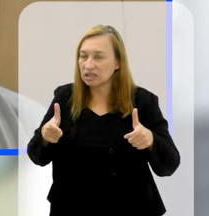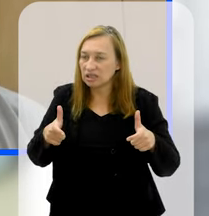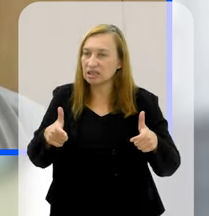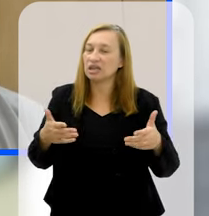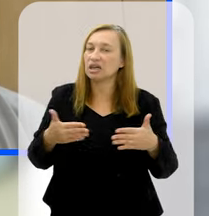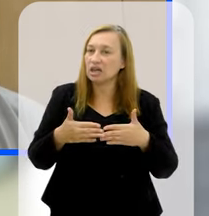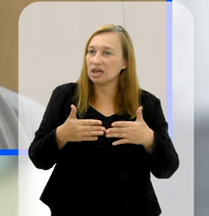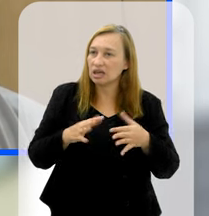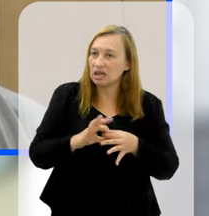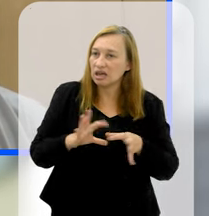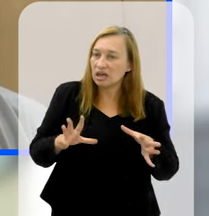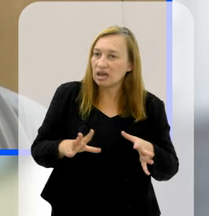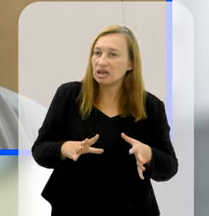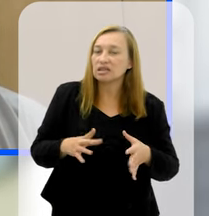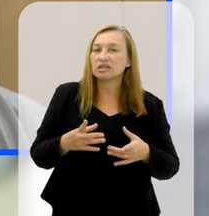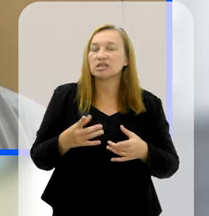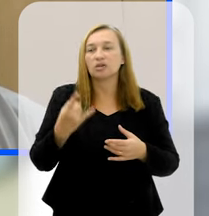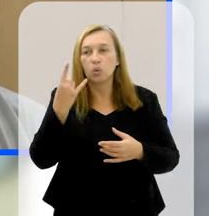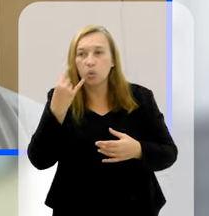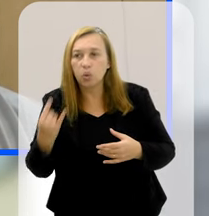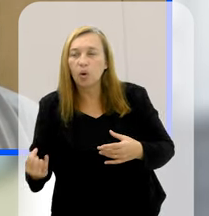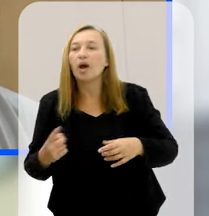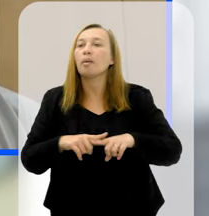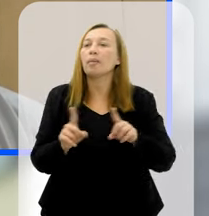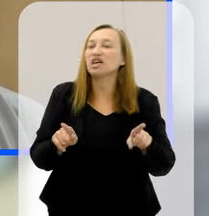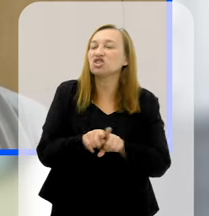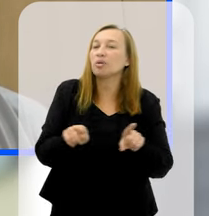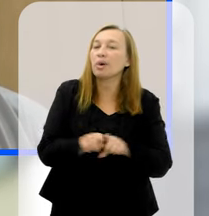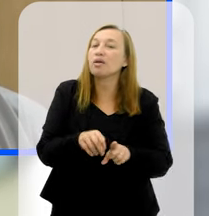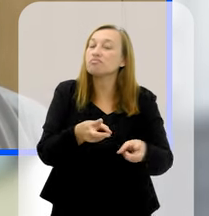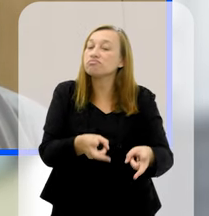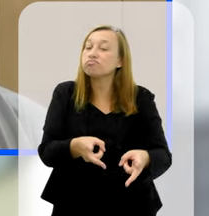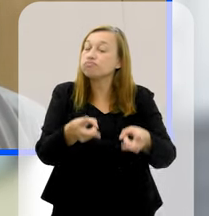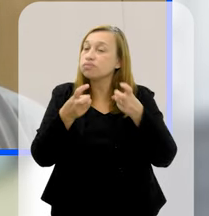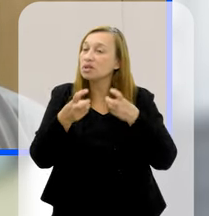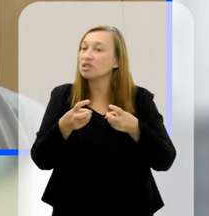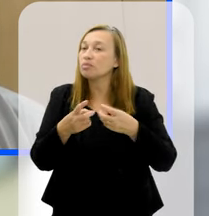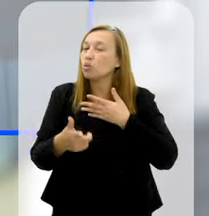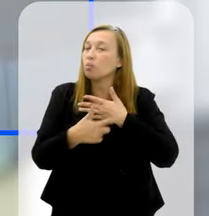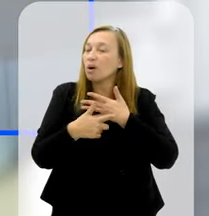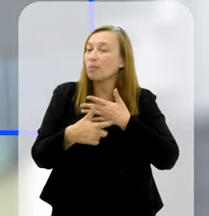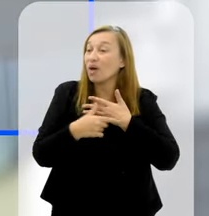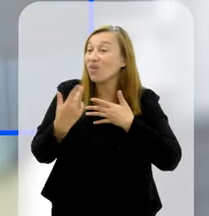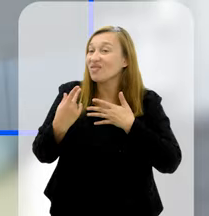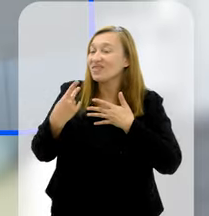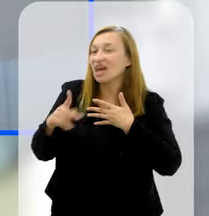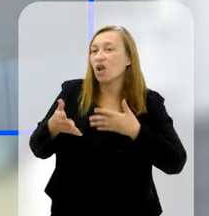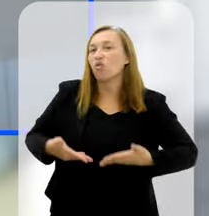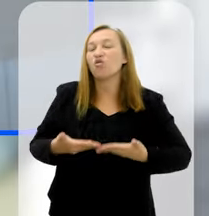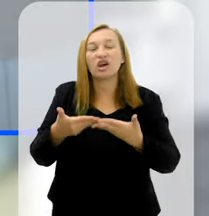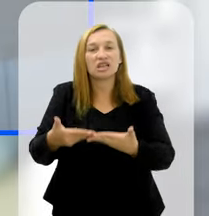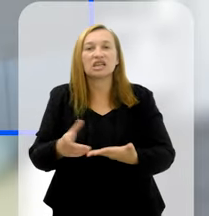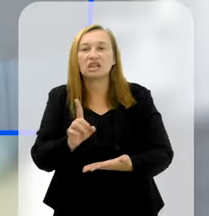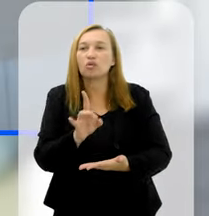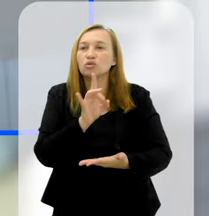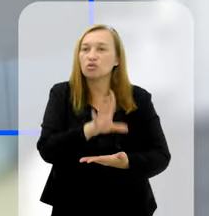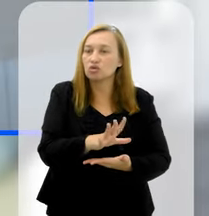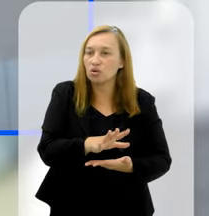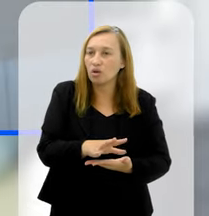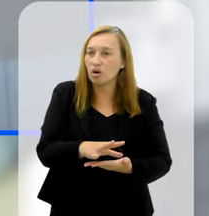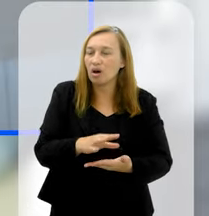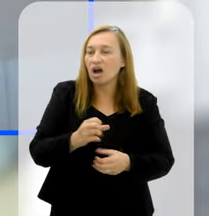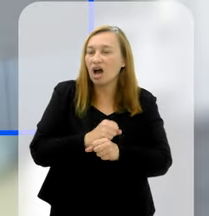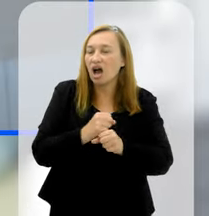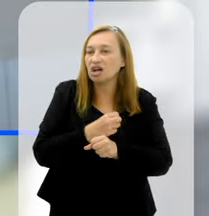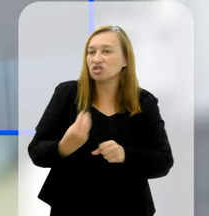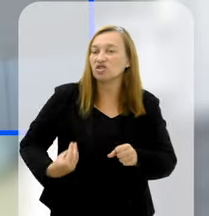aberto, né, um mercado de trabalho muito sedutor, mas como também percebendo, né, o papel dela de oferecer não só